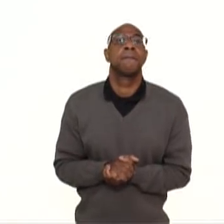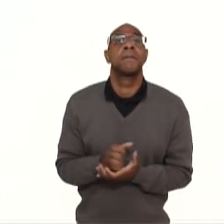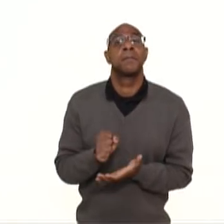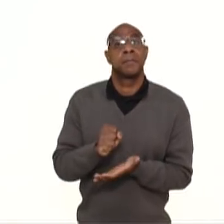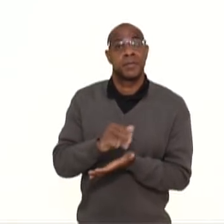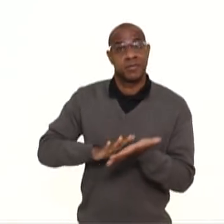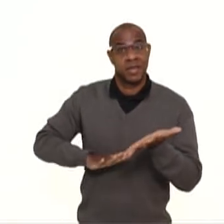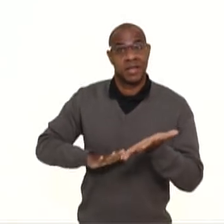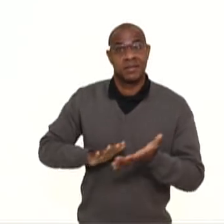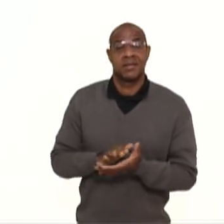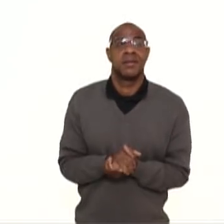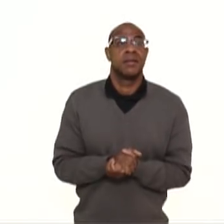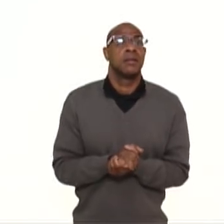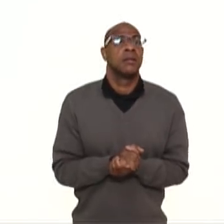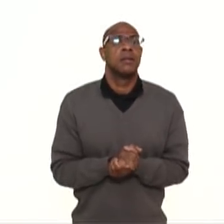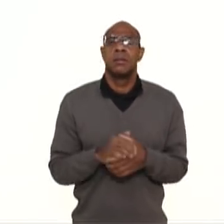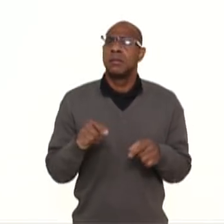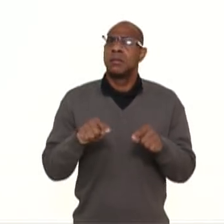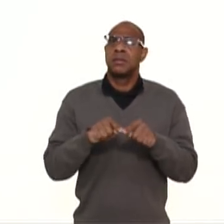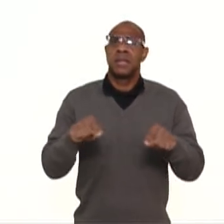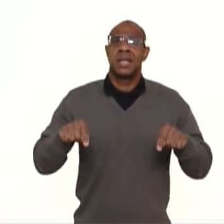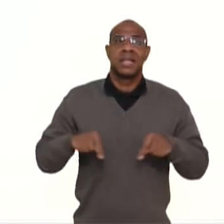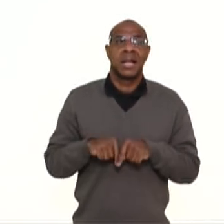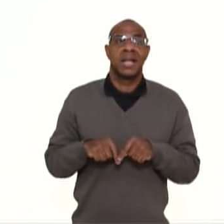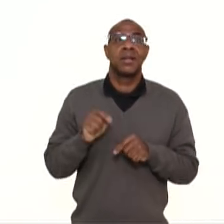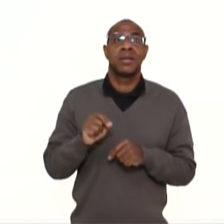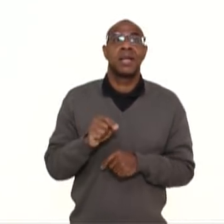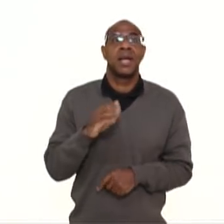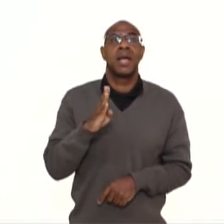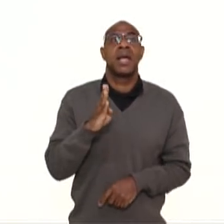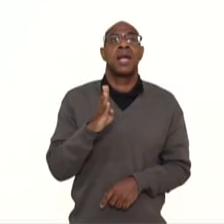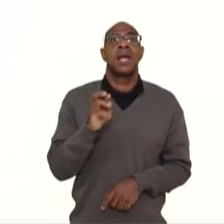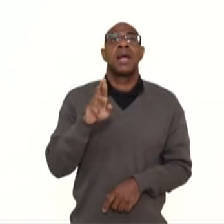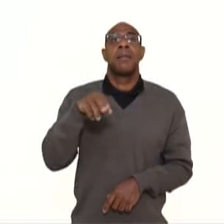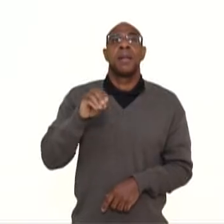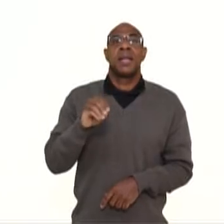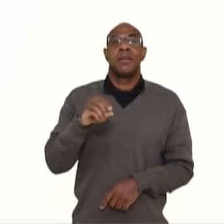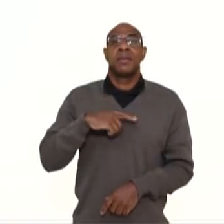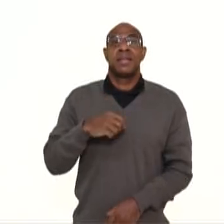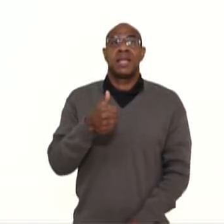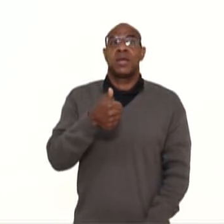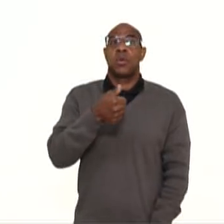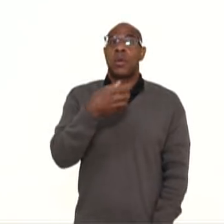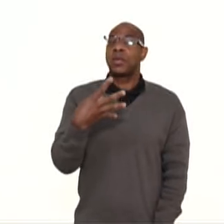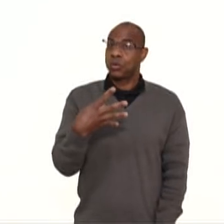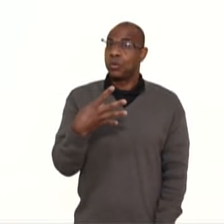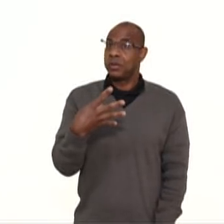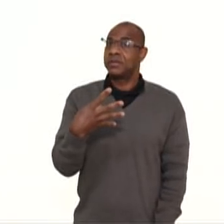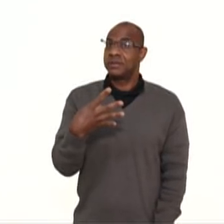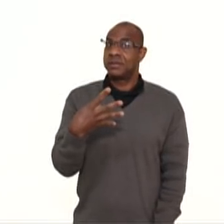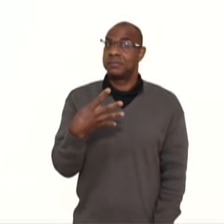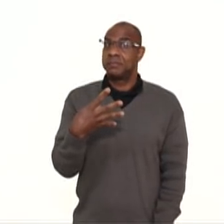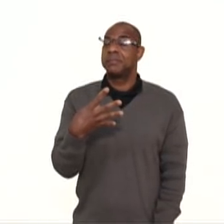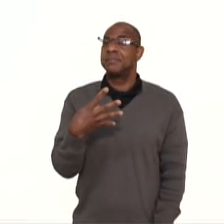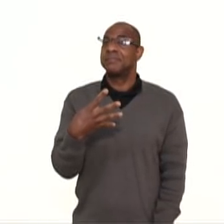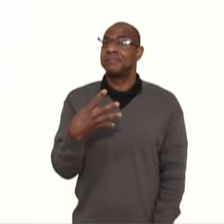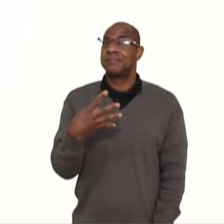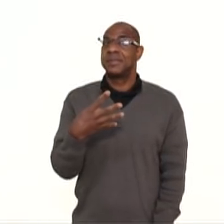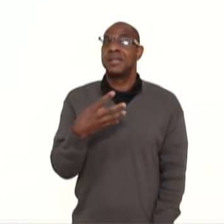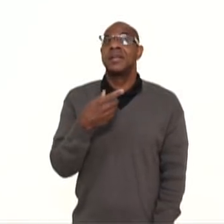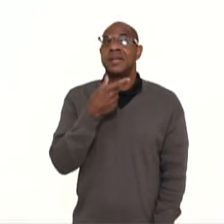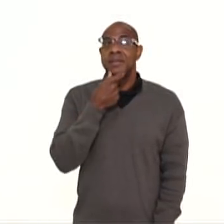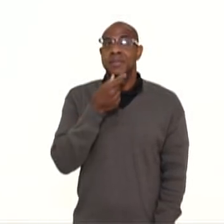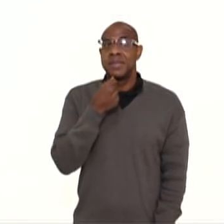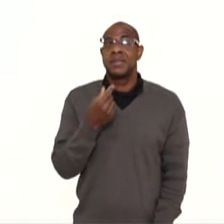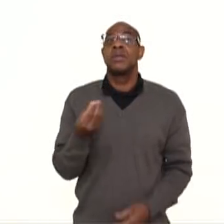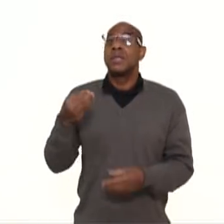Exercício. Na sala de Breno, há 14 meninos, incluindo ele. Então, ele é um dos 14, tá bom? E